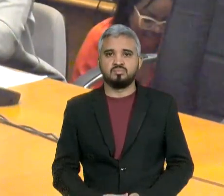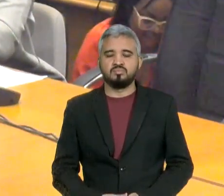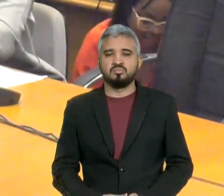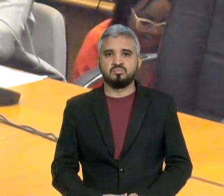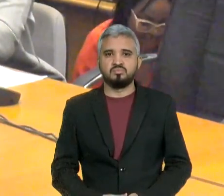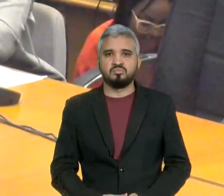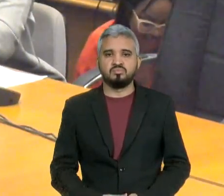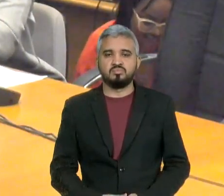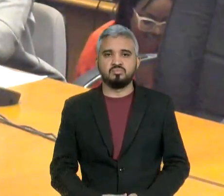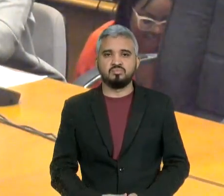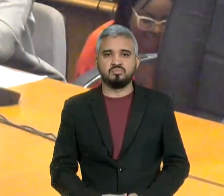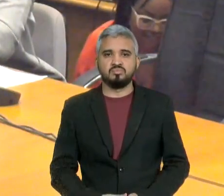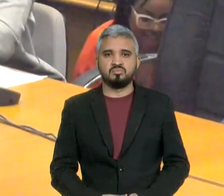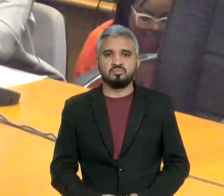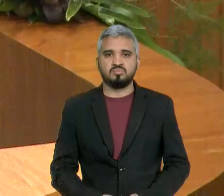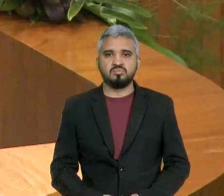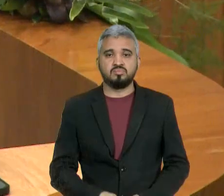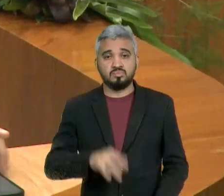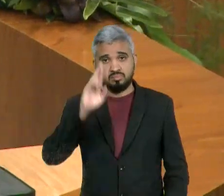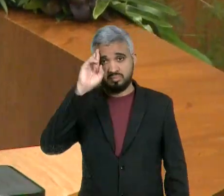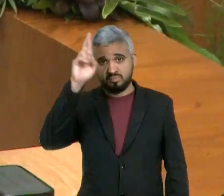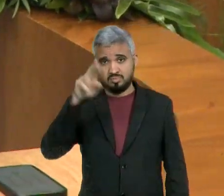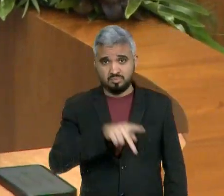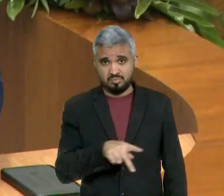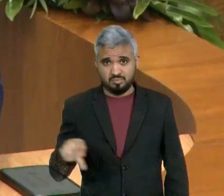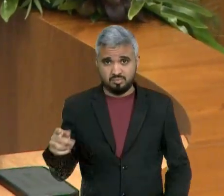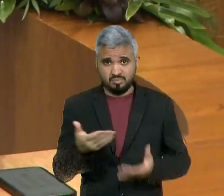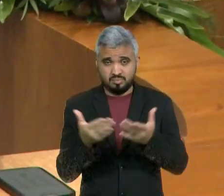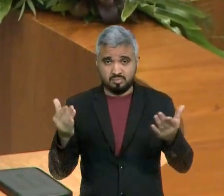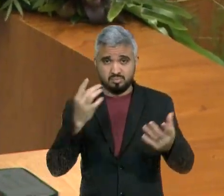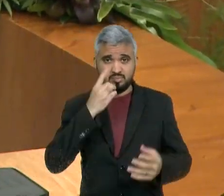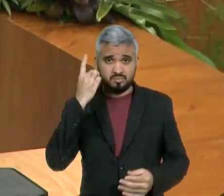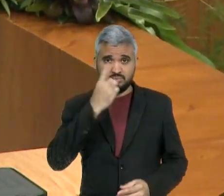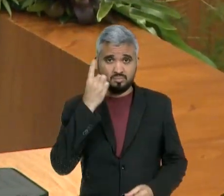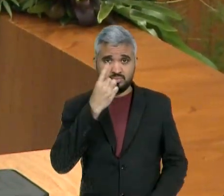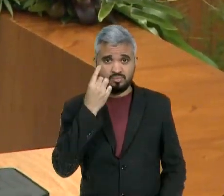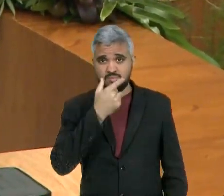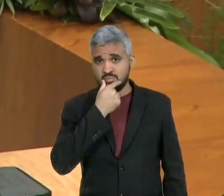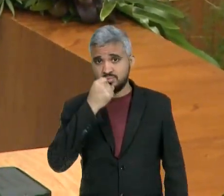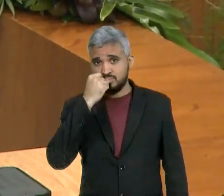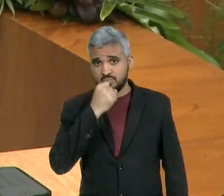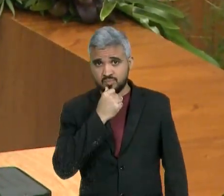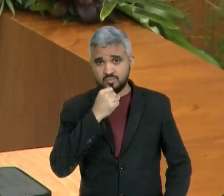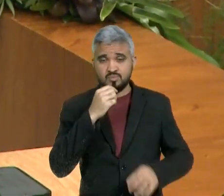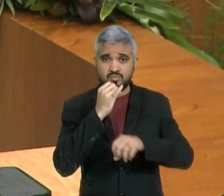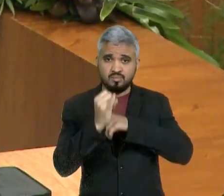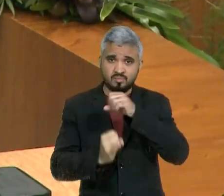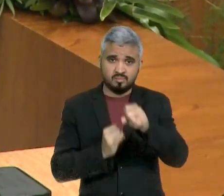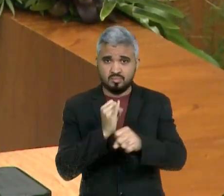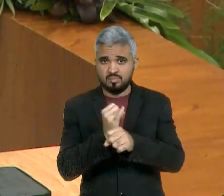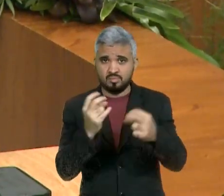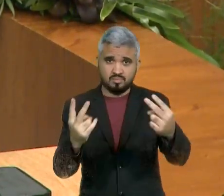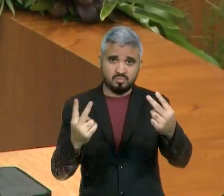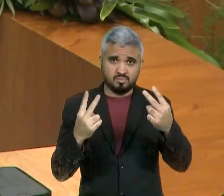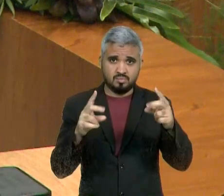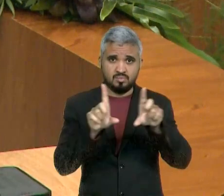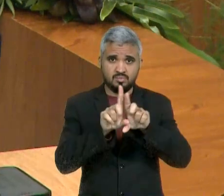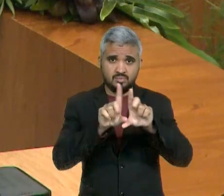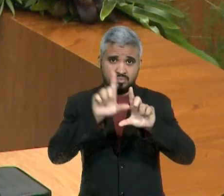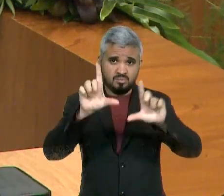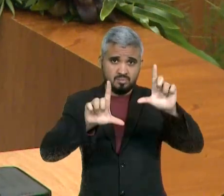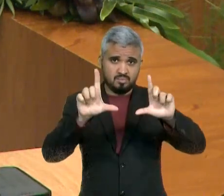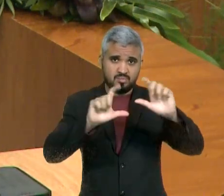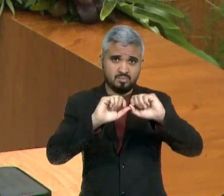preso? Não. Senhor presidente, demais deputados, deputadas, internautas, telespectadores, acompanham primeiro da TV Assembleia, o nosso